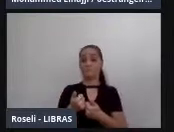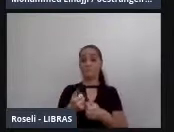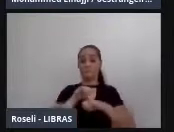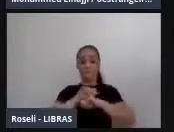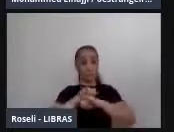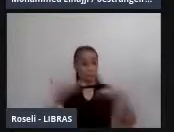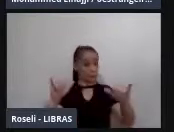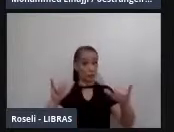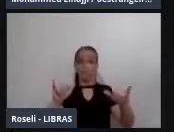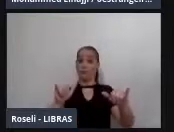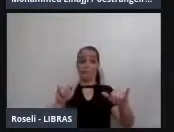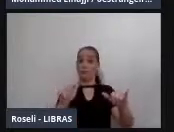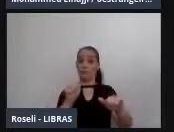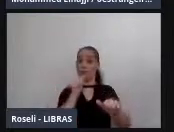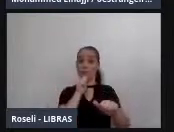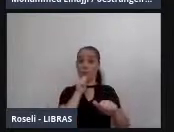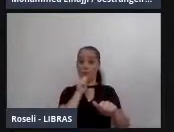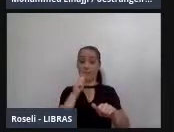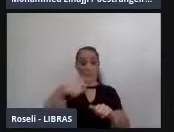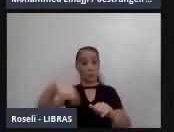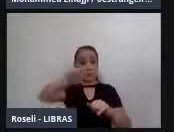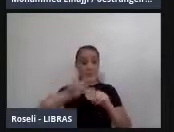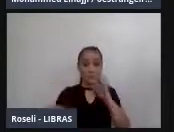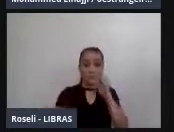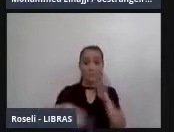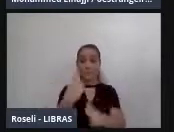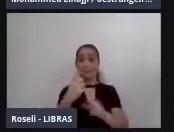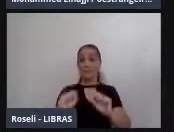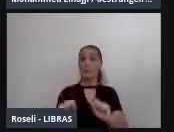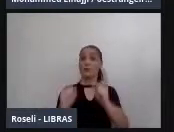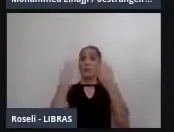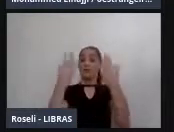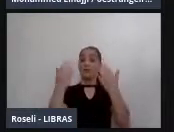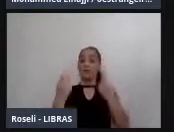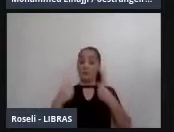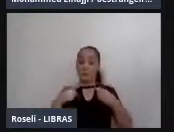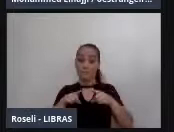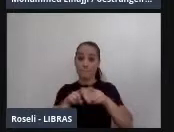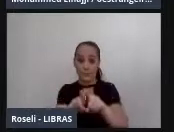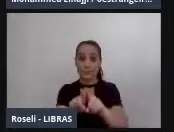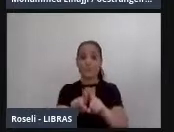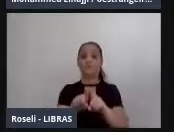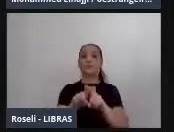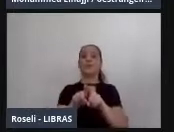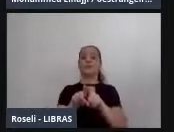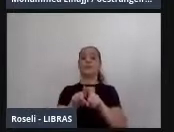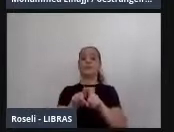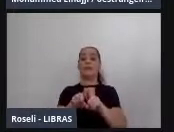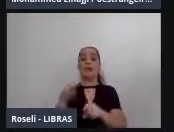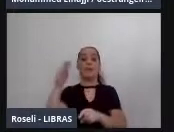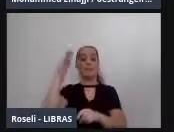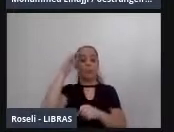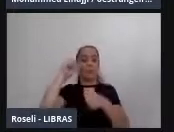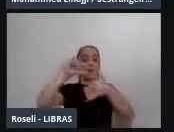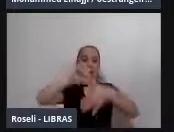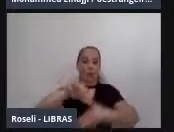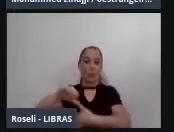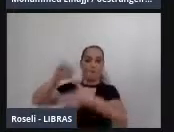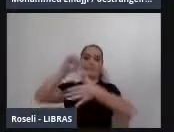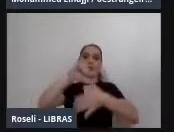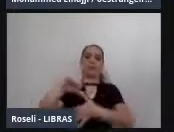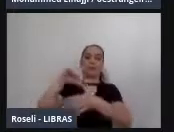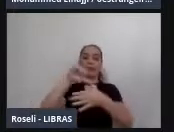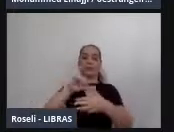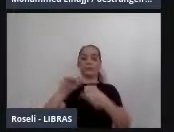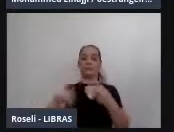divulgado, mas nós teremos um evento em parceria com o Memorial da América Latina, Universidade São Judas e